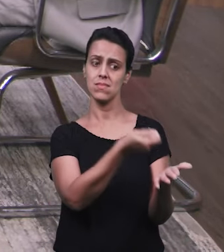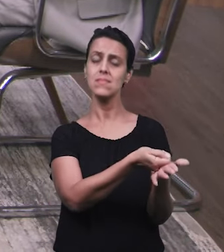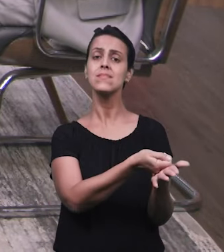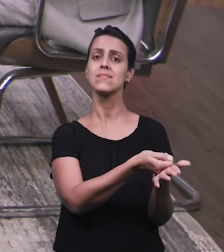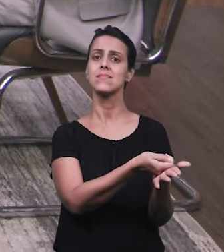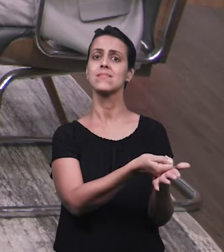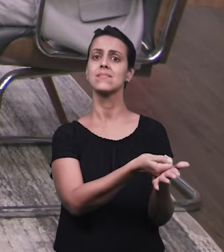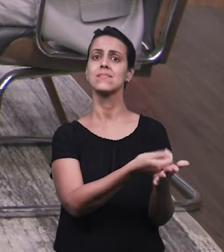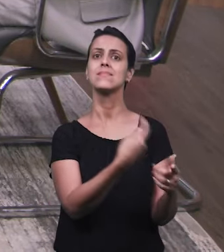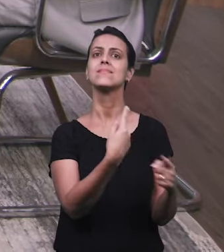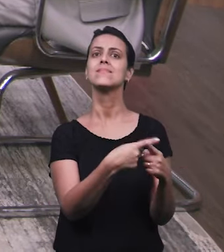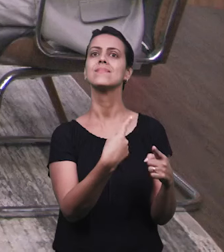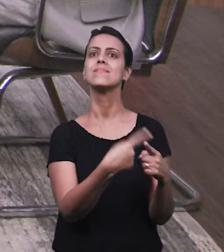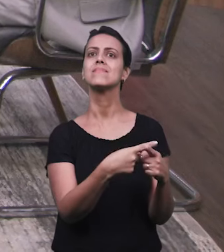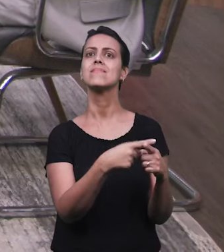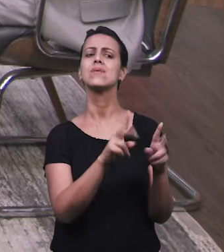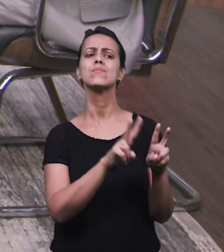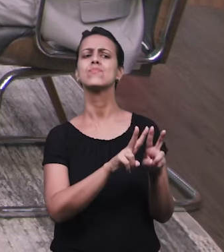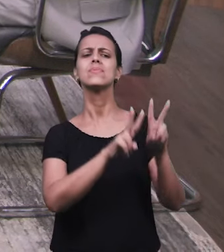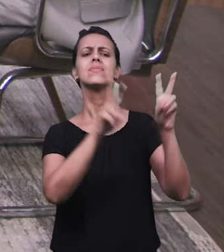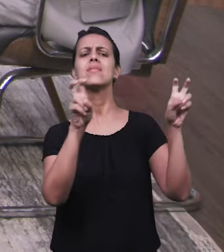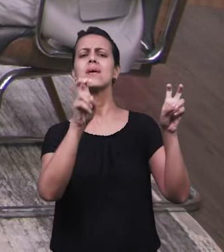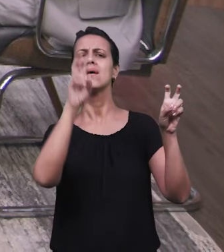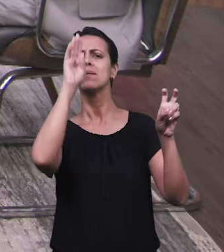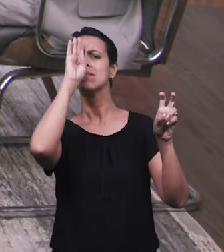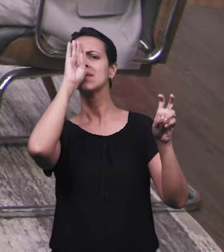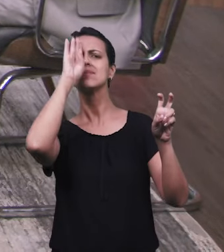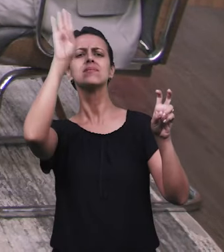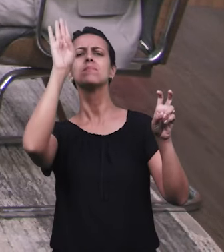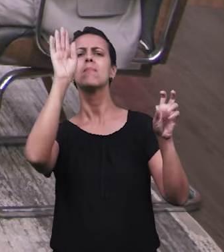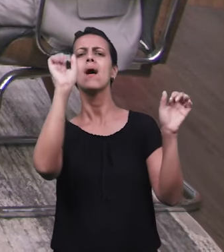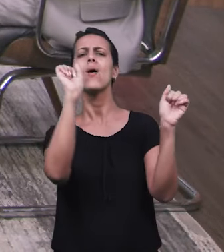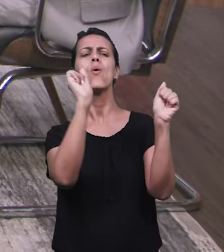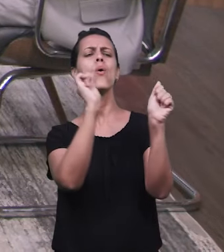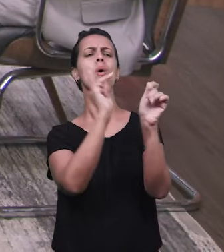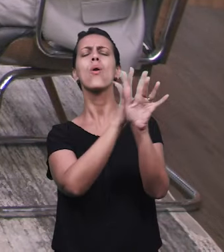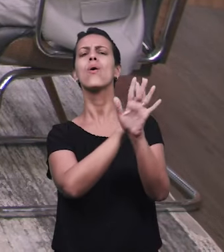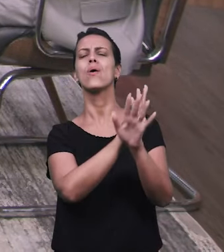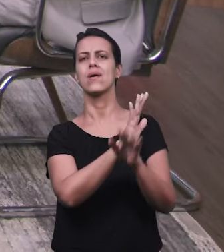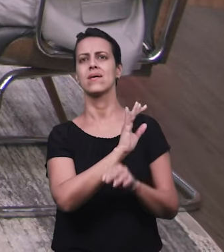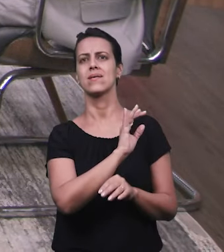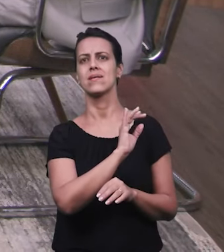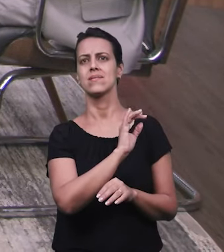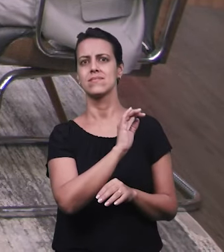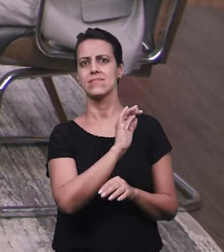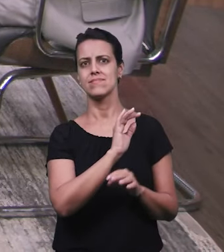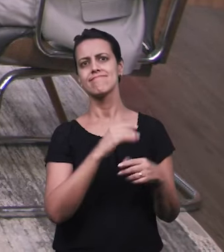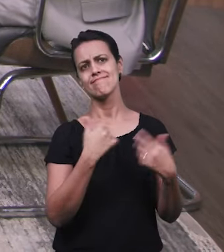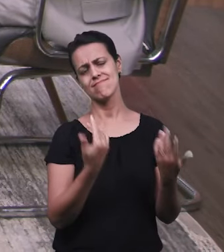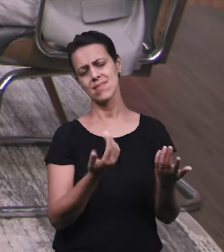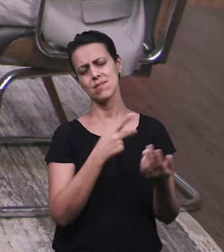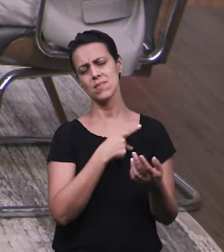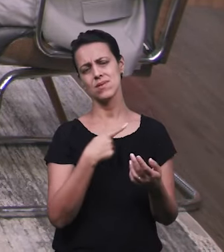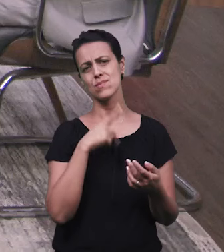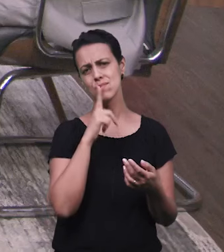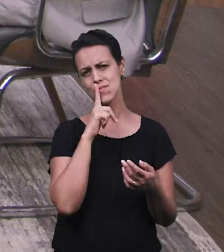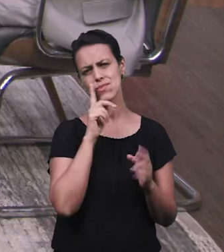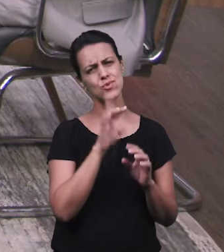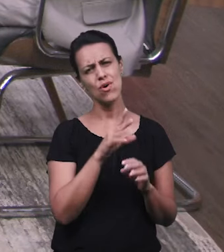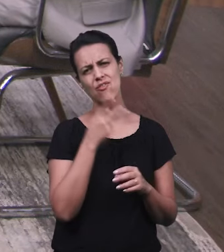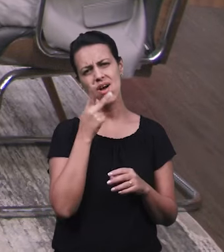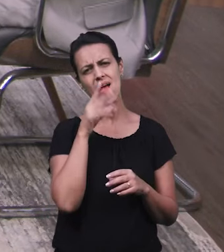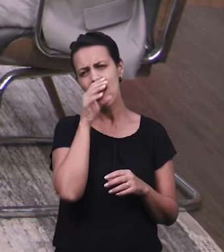o título glorioso dessa primeira carta, mas como nós estamos na segunda, pastor Gilson, então você vai só se referir um